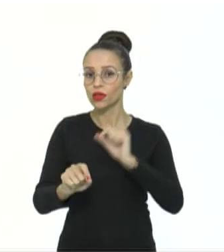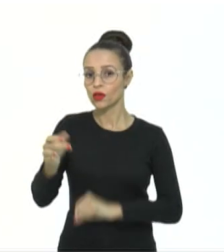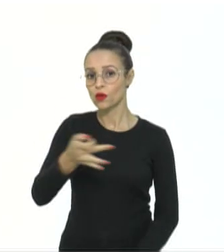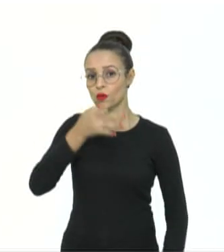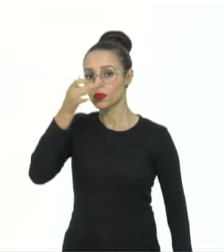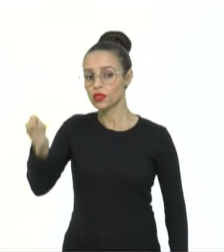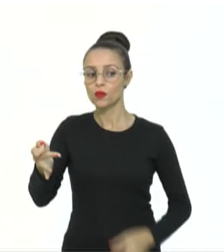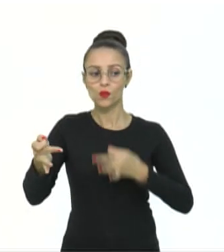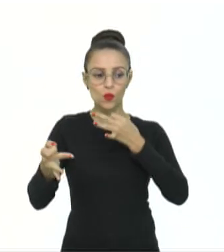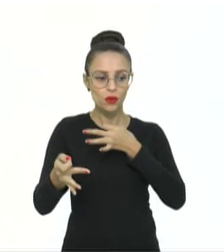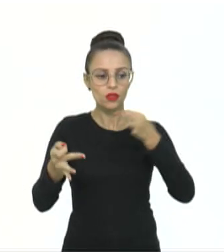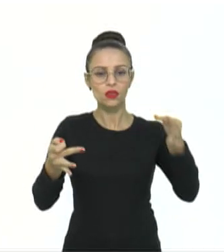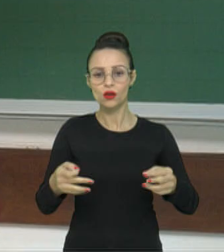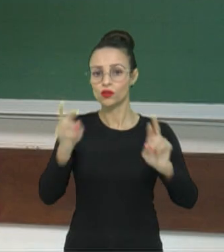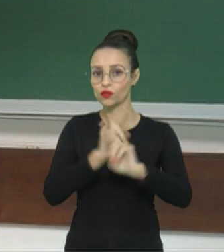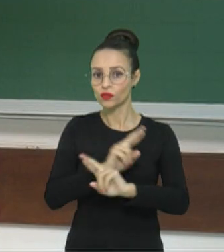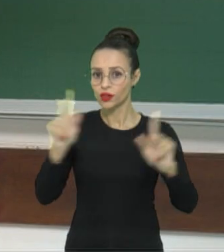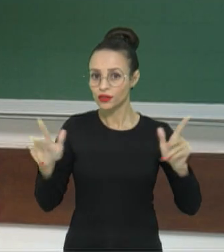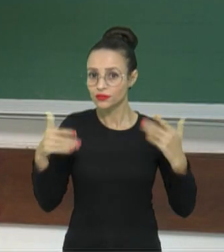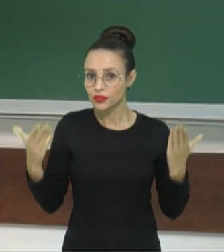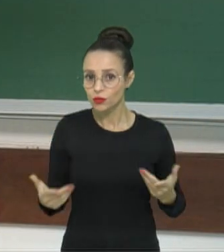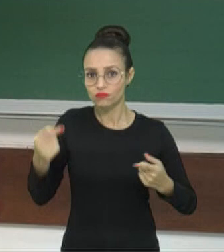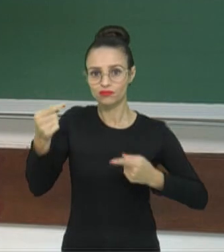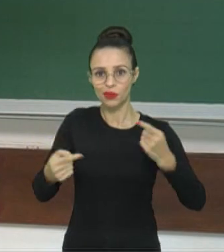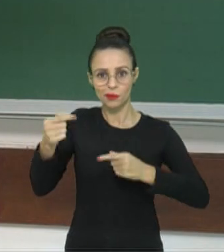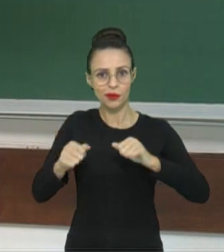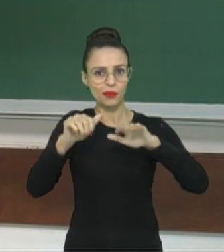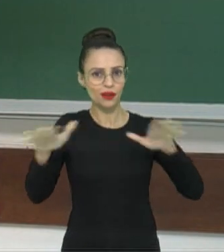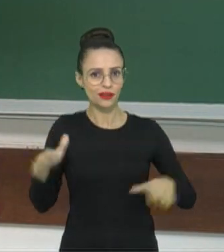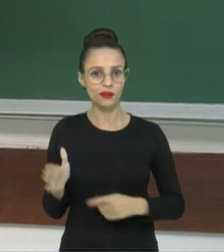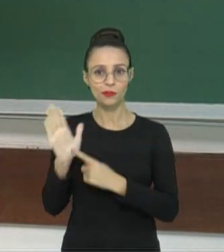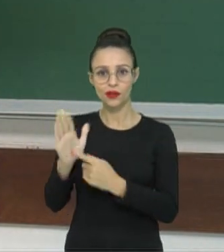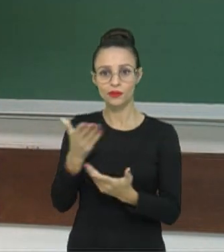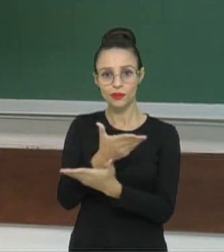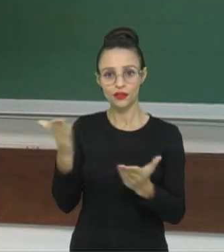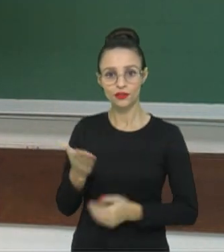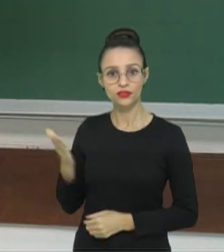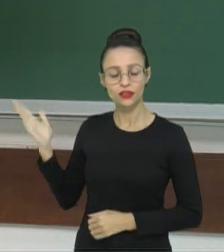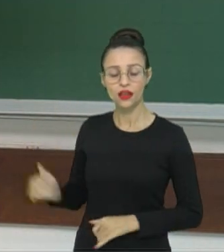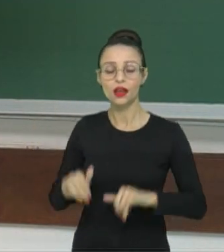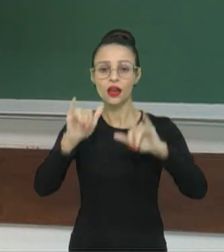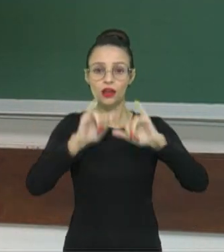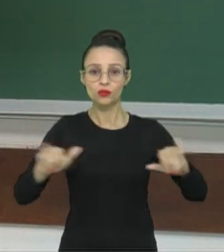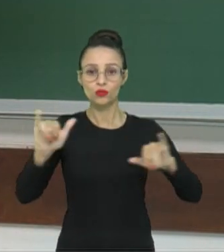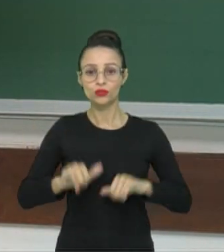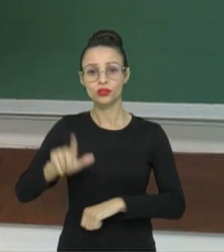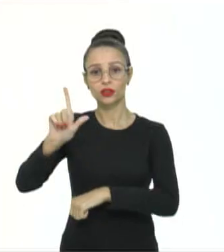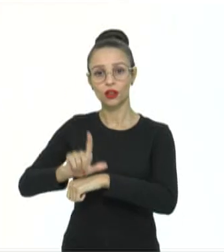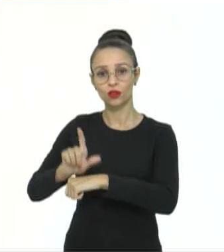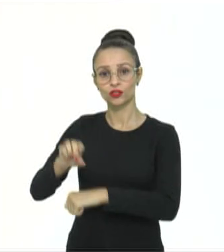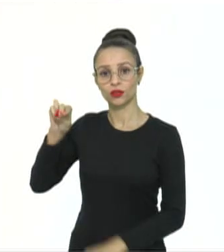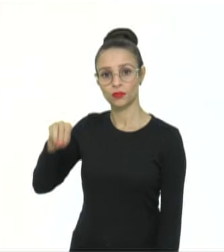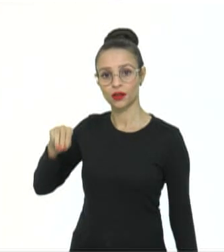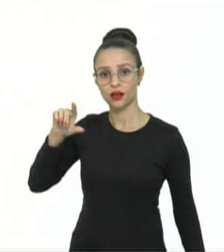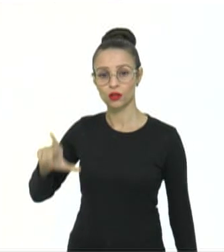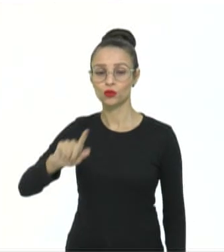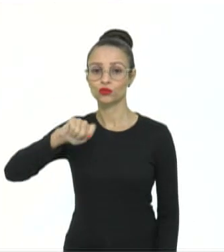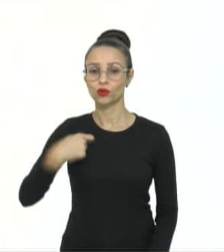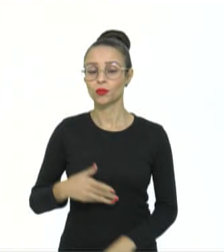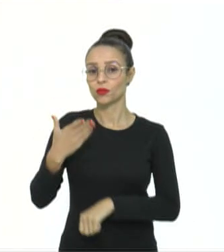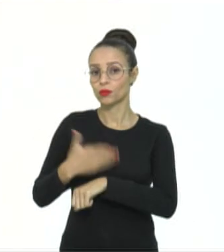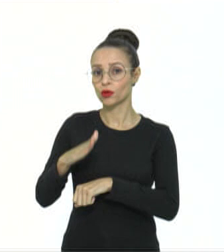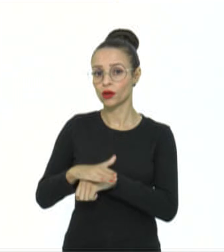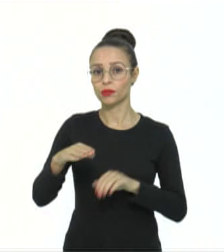opiniões distintas. E por falar em polêmica, trouxe um para vocês, que é o anúncio do Magazine Luiza do programa de trainee